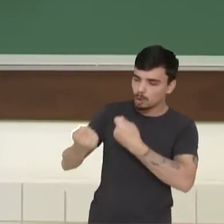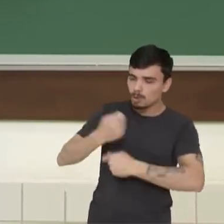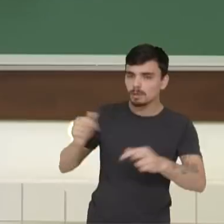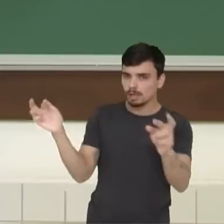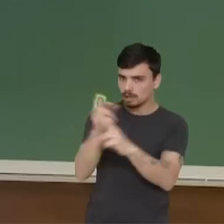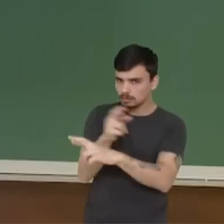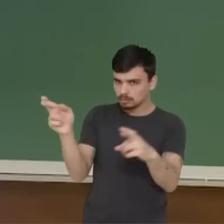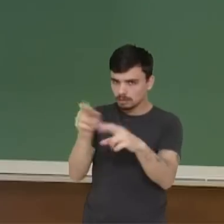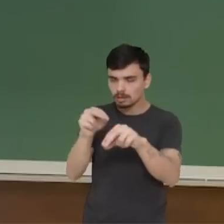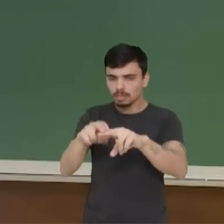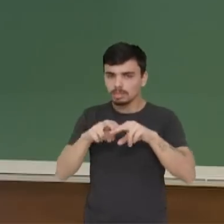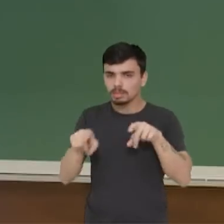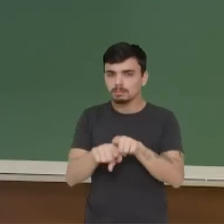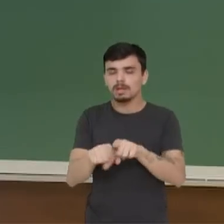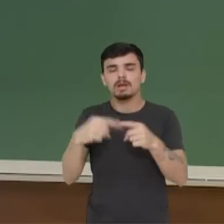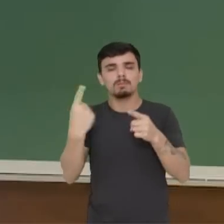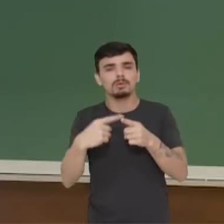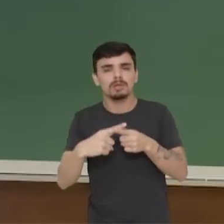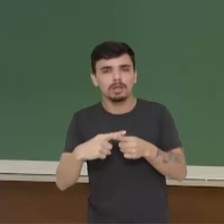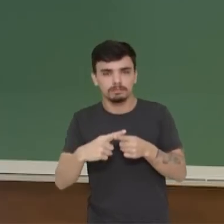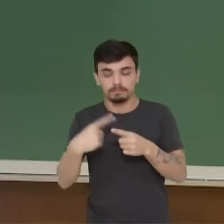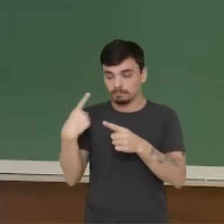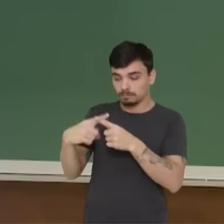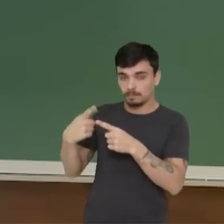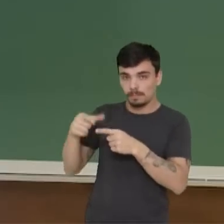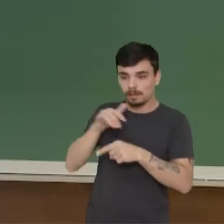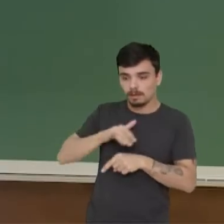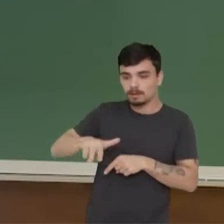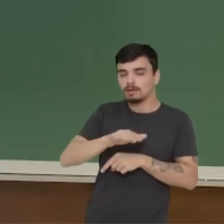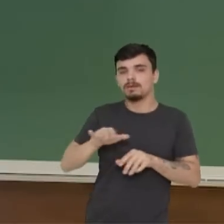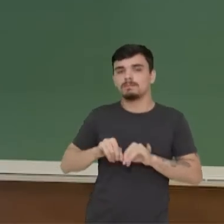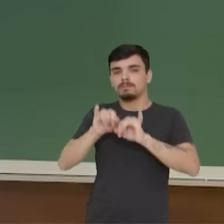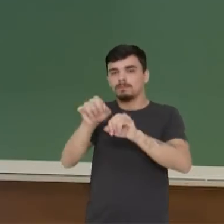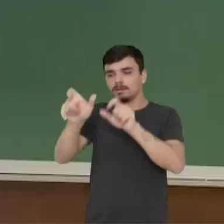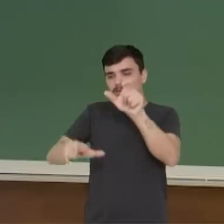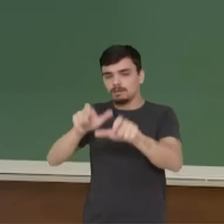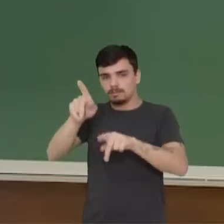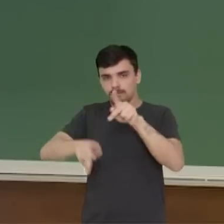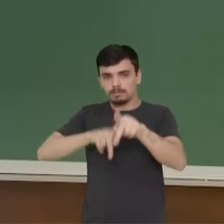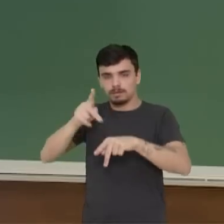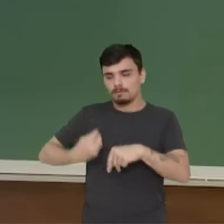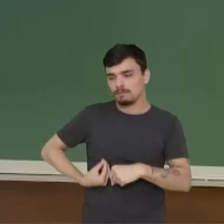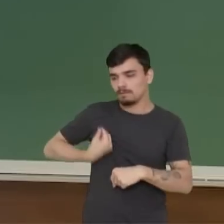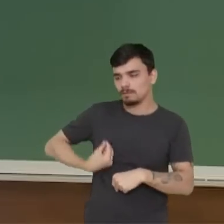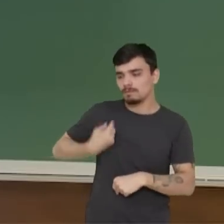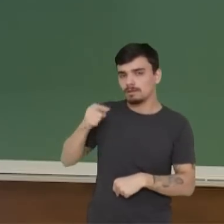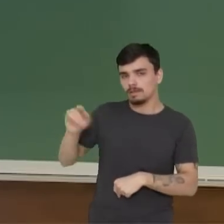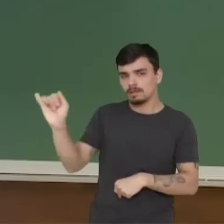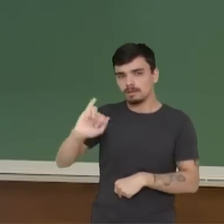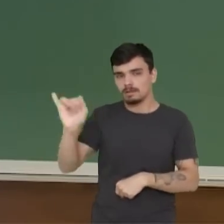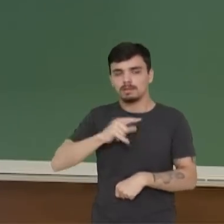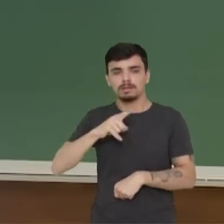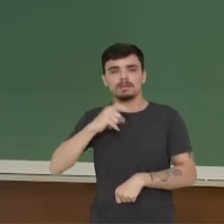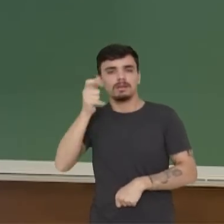Por quê? Porque os mercadores que viviam ali na região da Península Itálica, eles tinham muito interesse em dominar